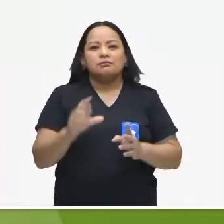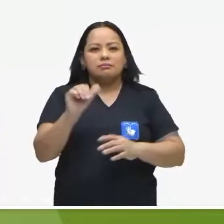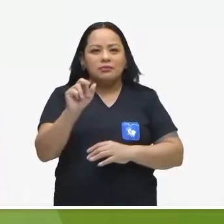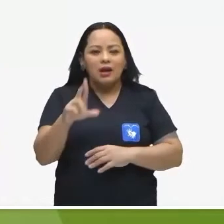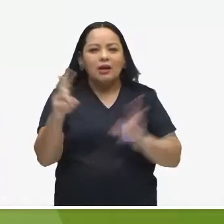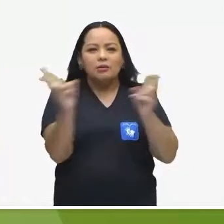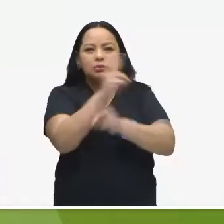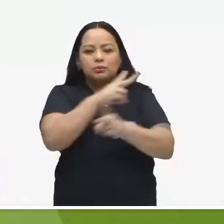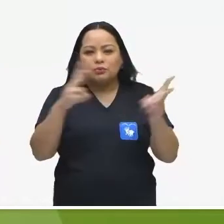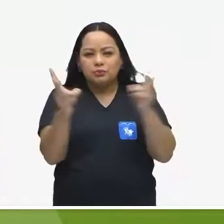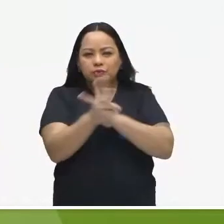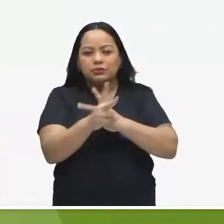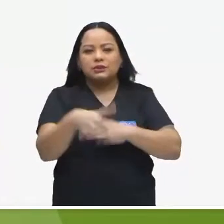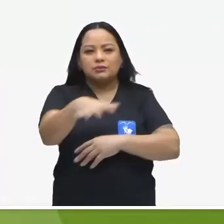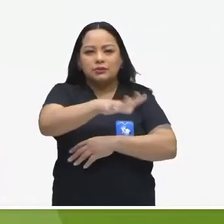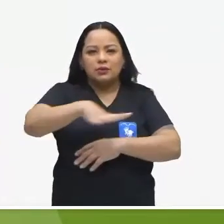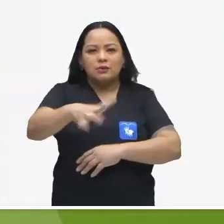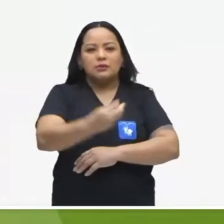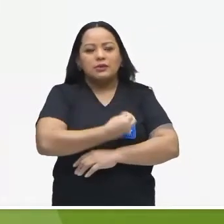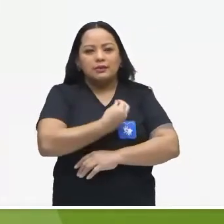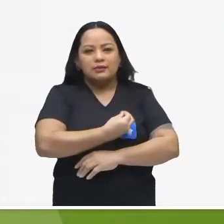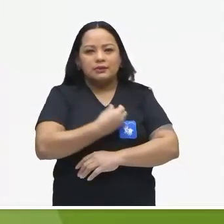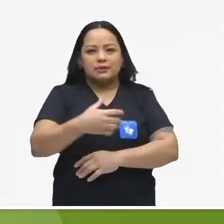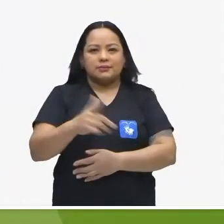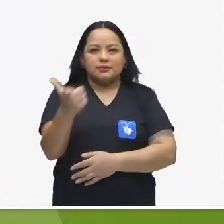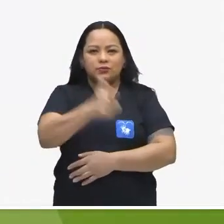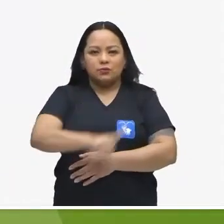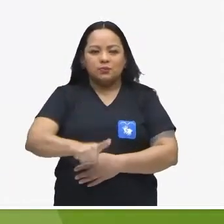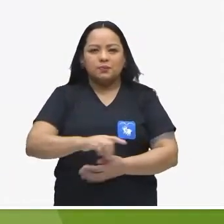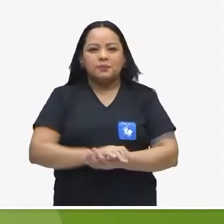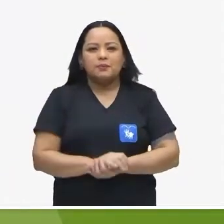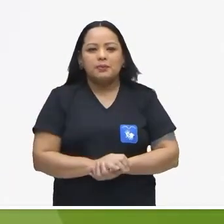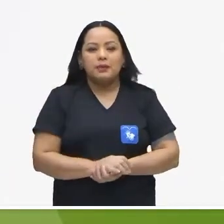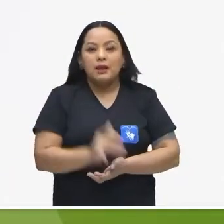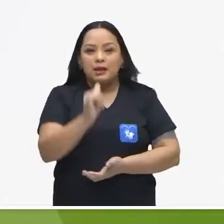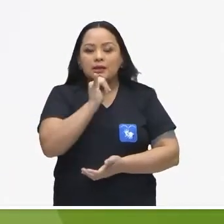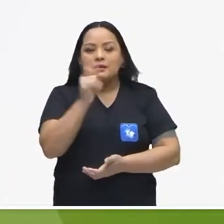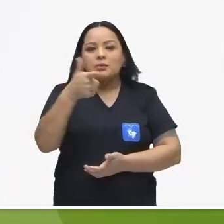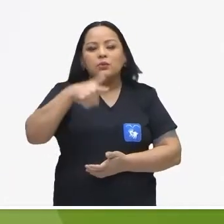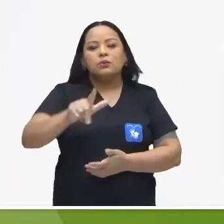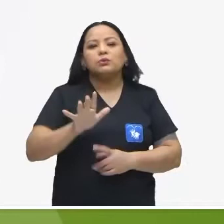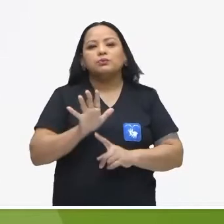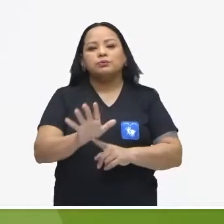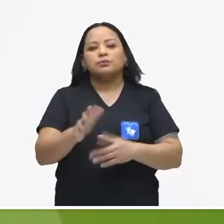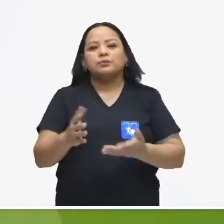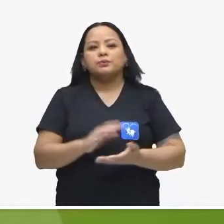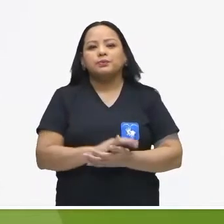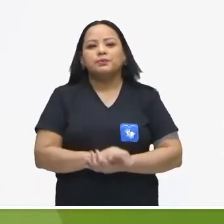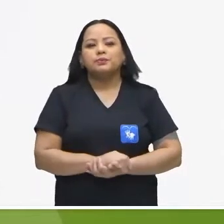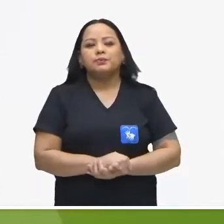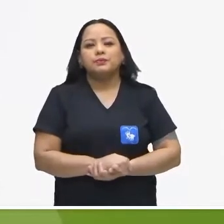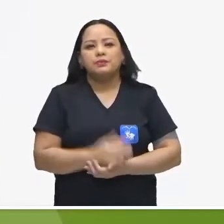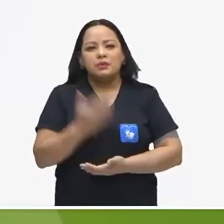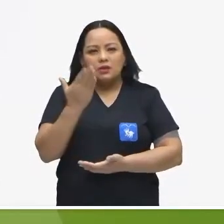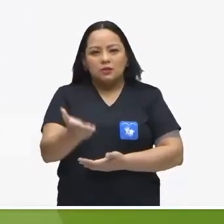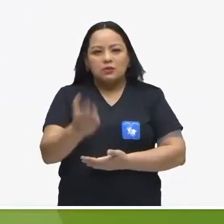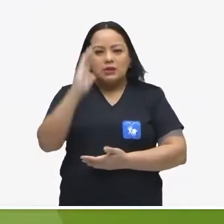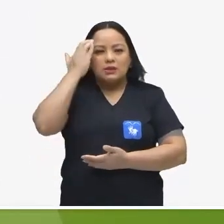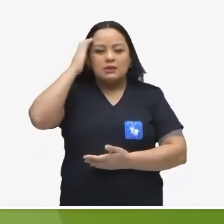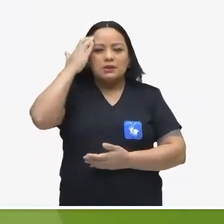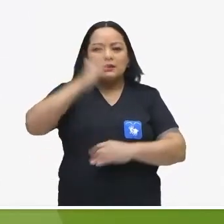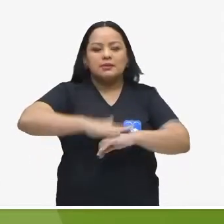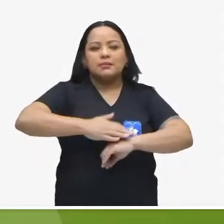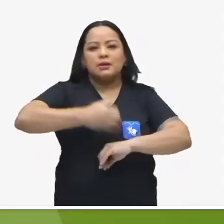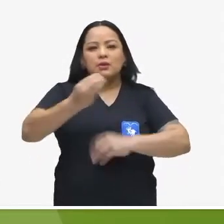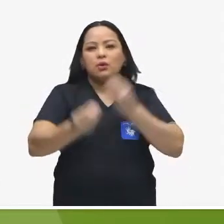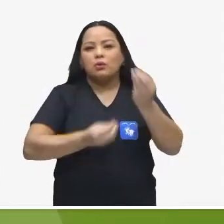seres vivos em um ambiente, certo? Eu vou dar mais um exemplo aqui para vocês, ó, para vocês entenderem melhor